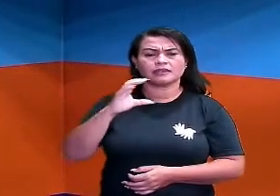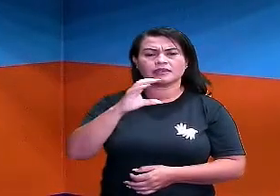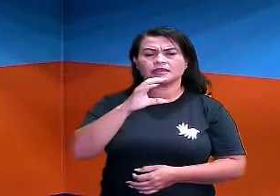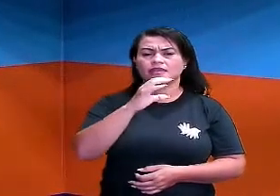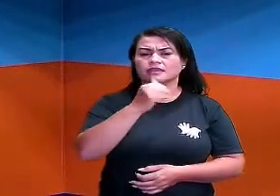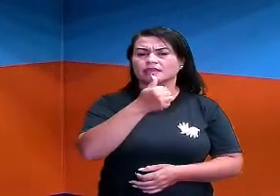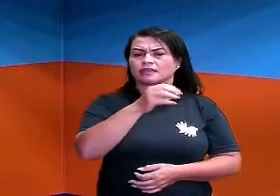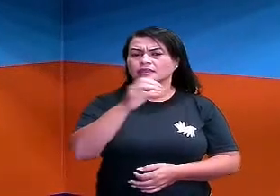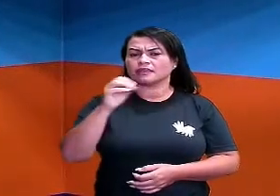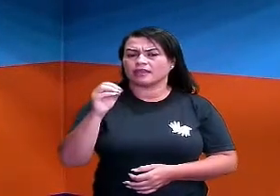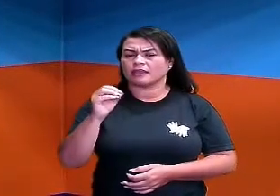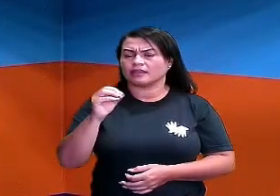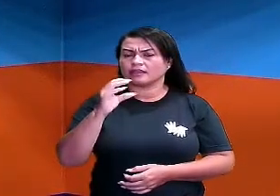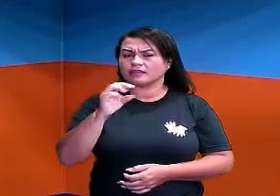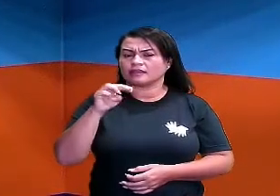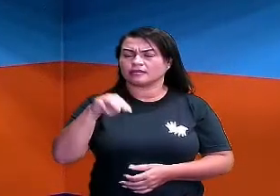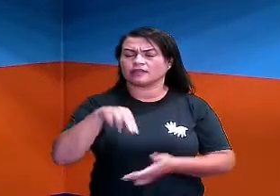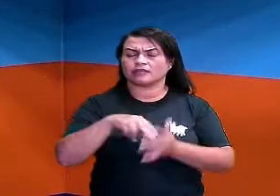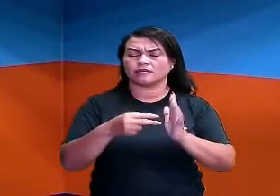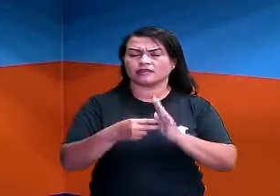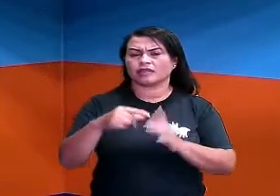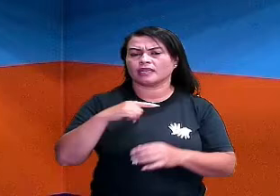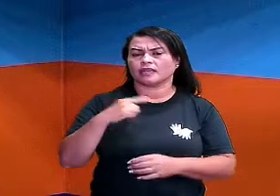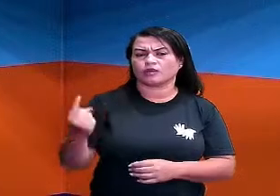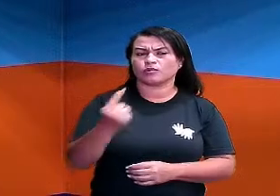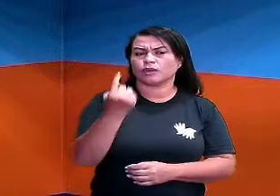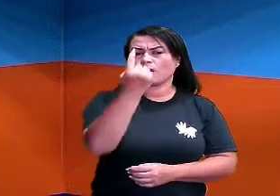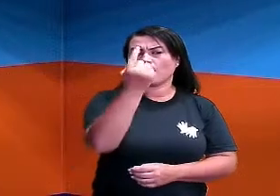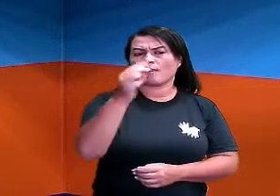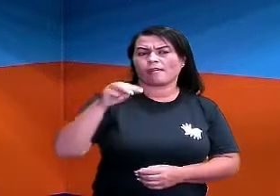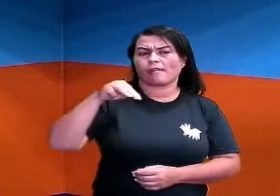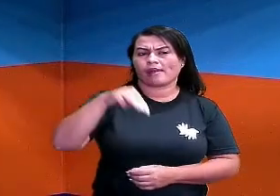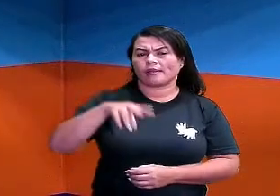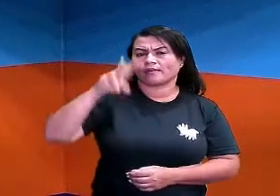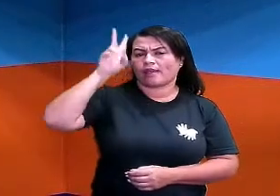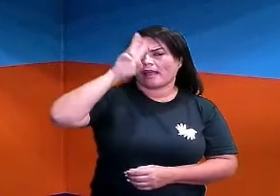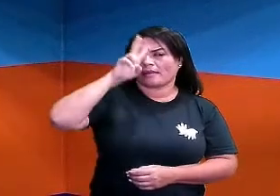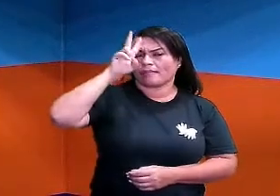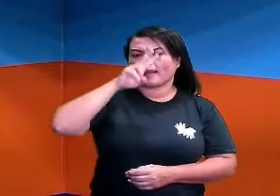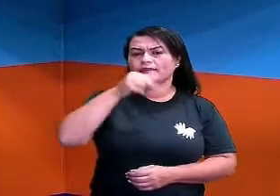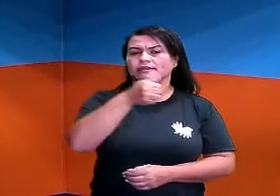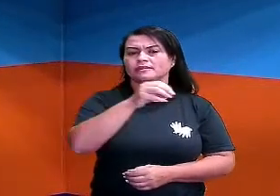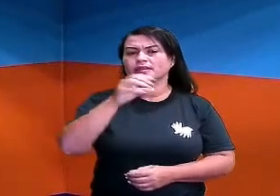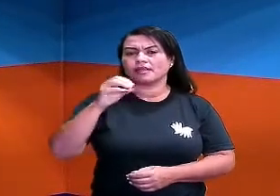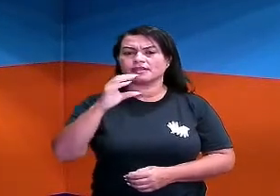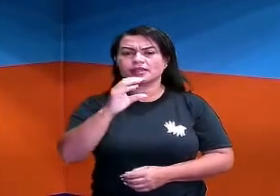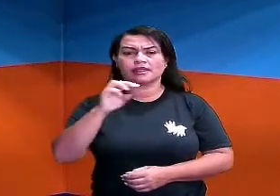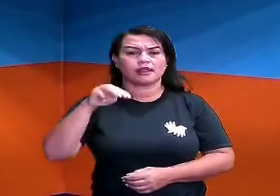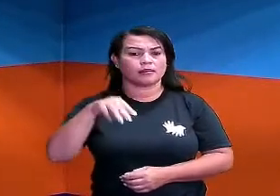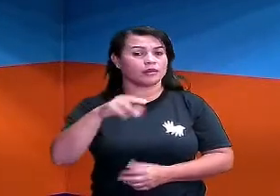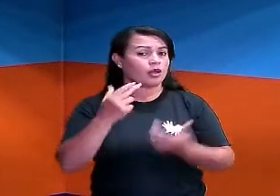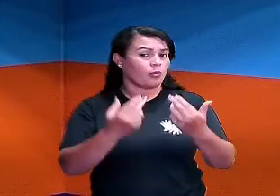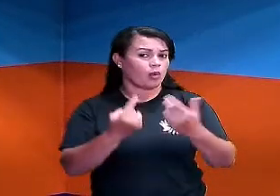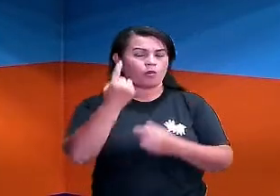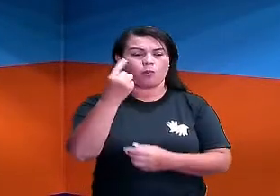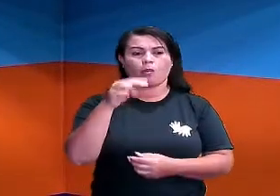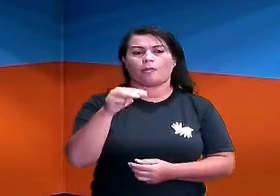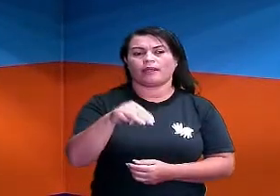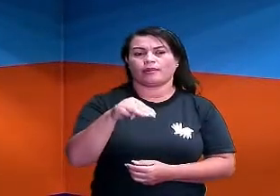ter 1 metro de altura, tá certo? Lembre-se, 100 centímetros é igual a 1